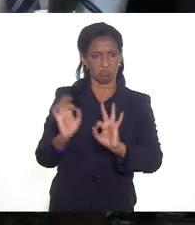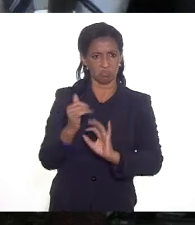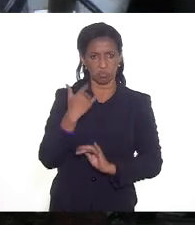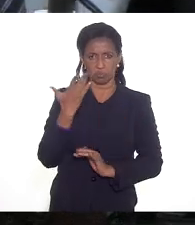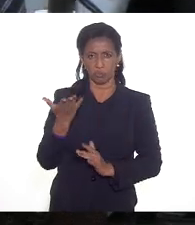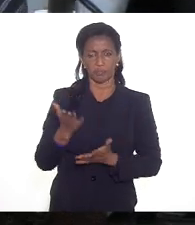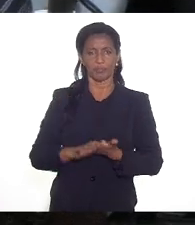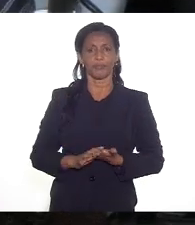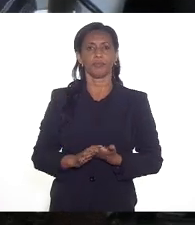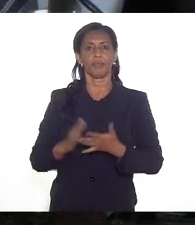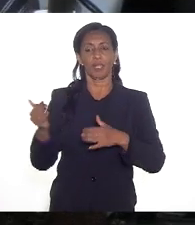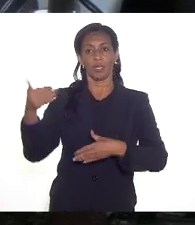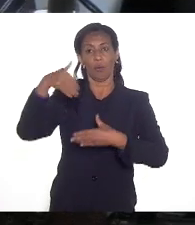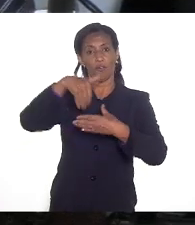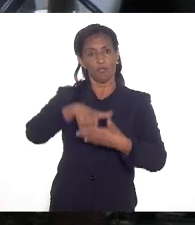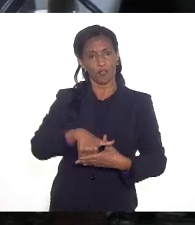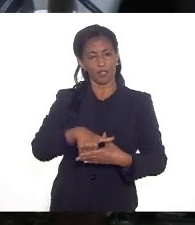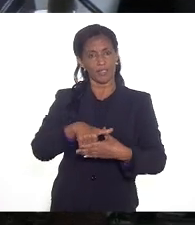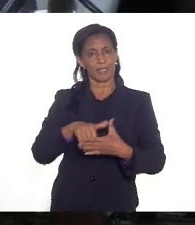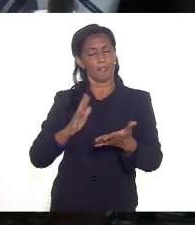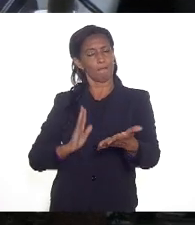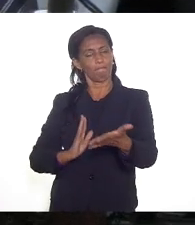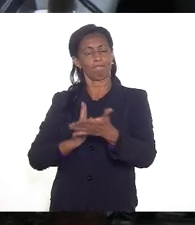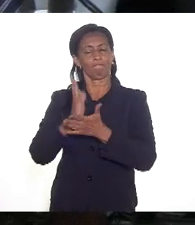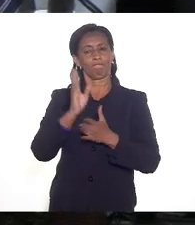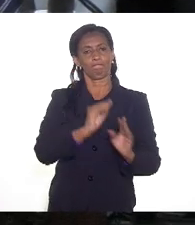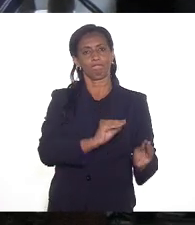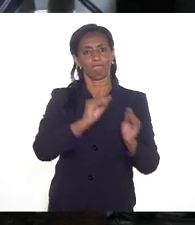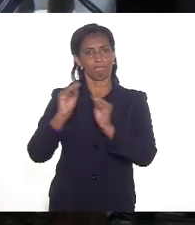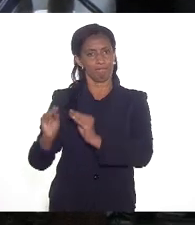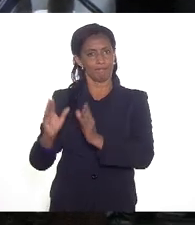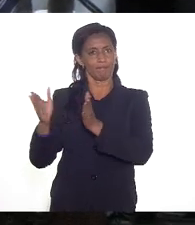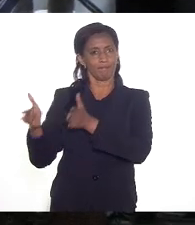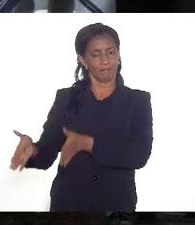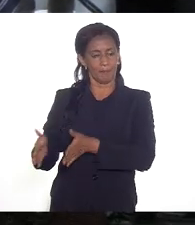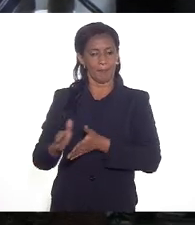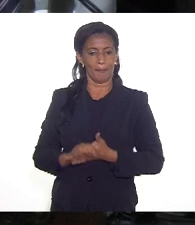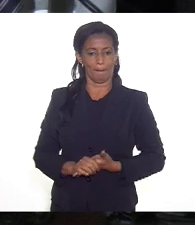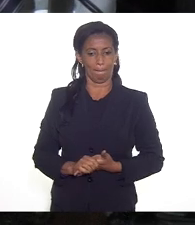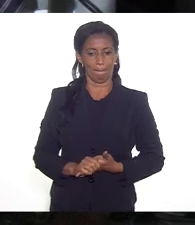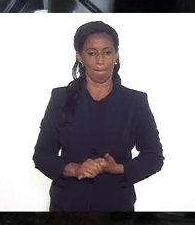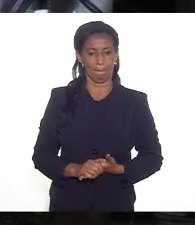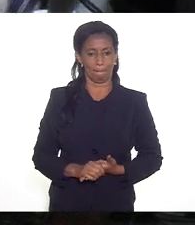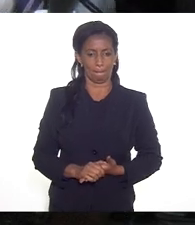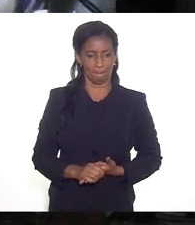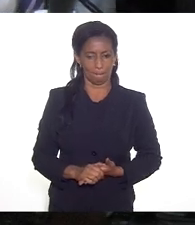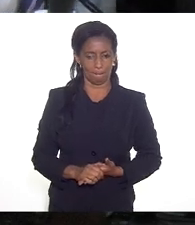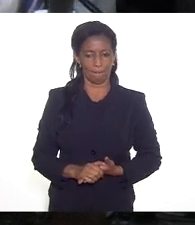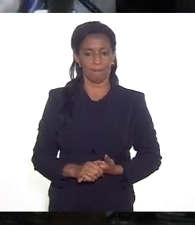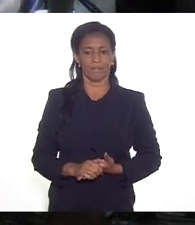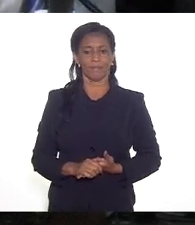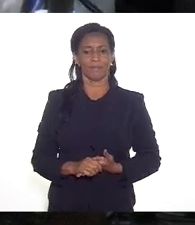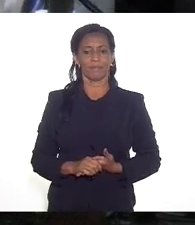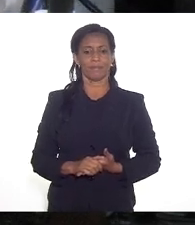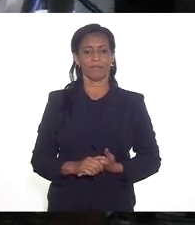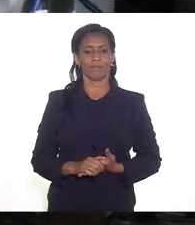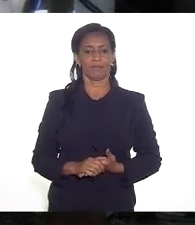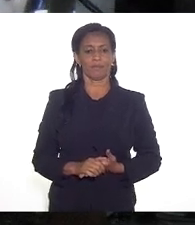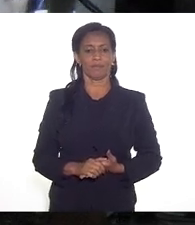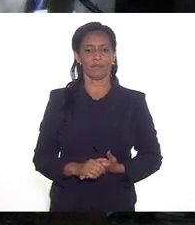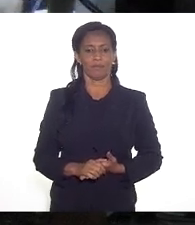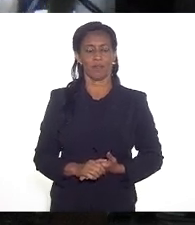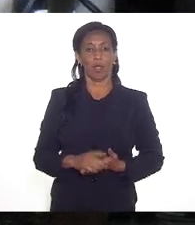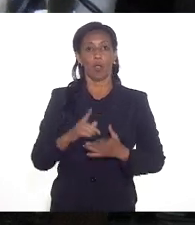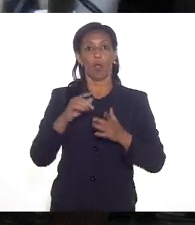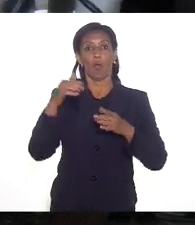discutir se a edição em votação seus que aprovam mesmo então aprovado vai à promulgação com voto contrário